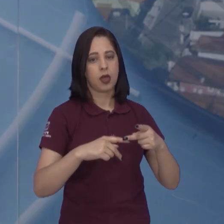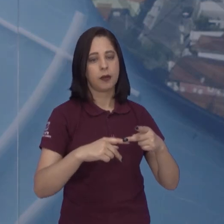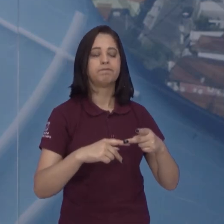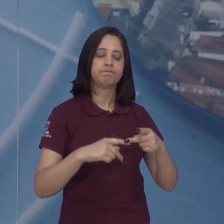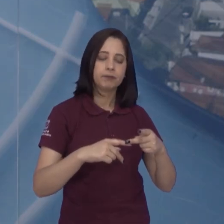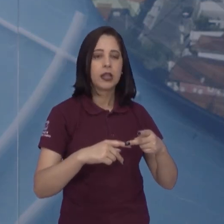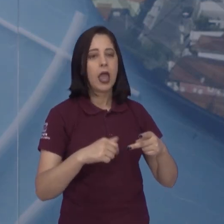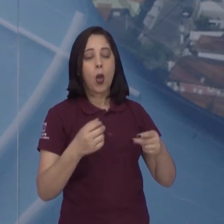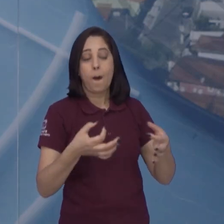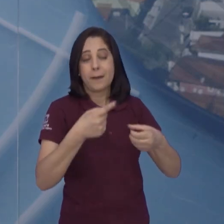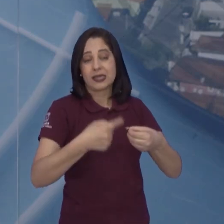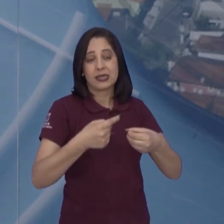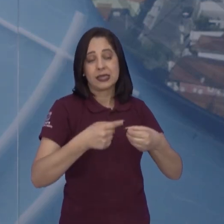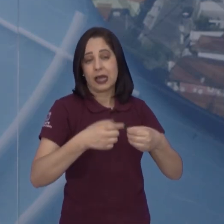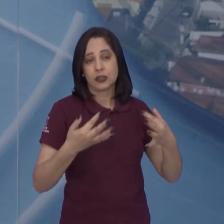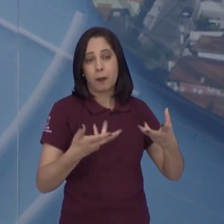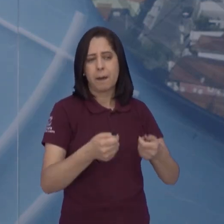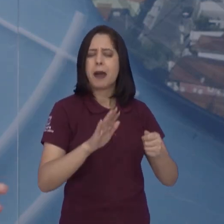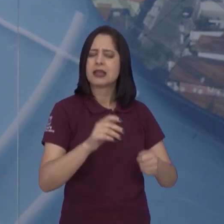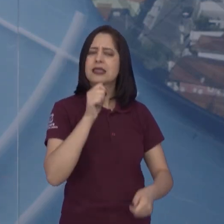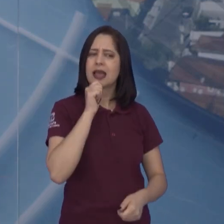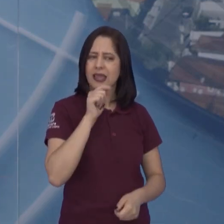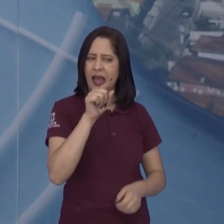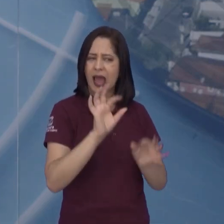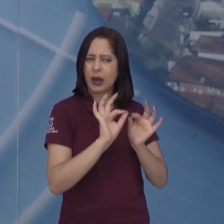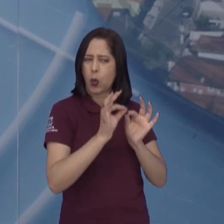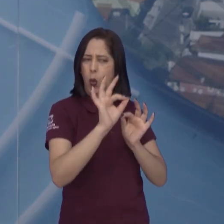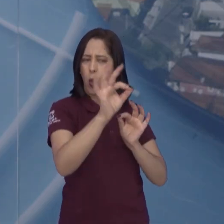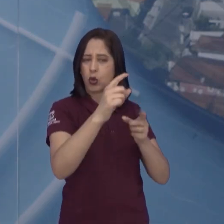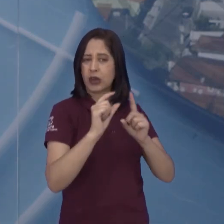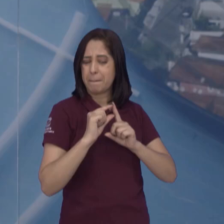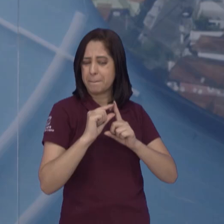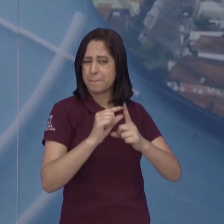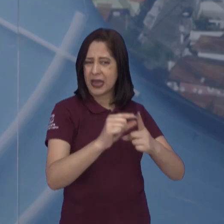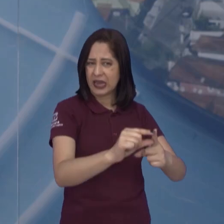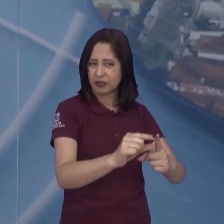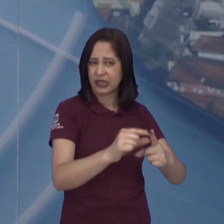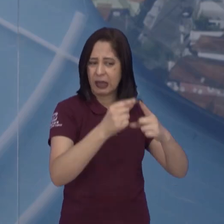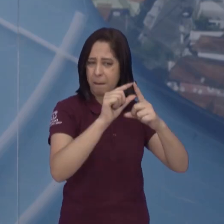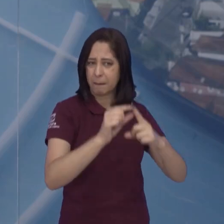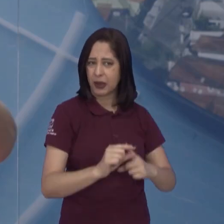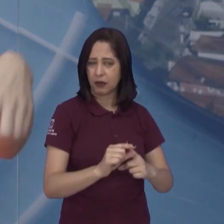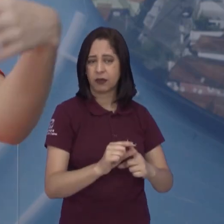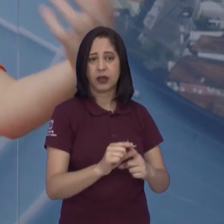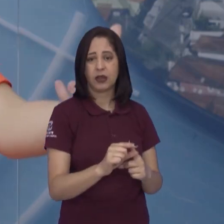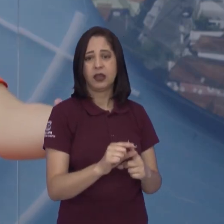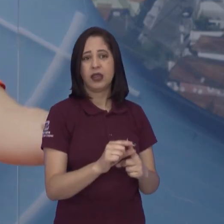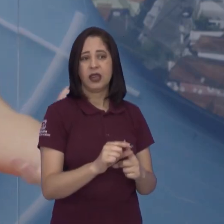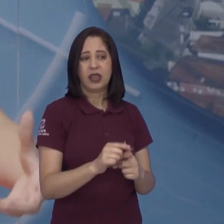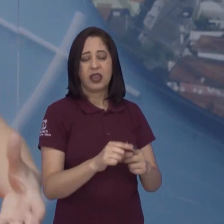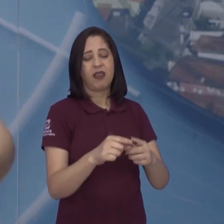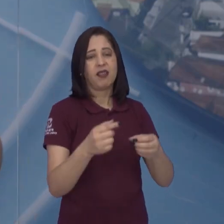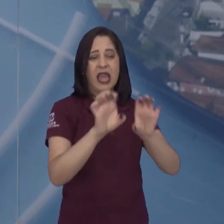sabe que algumas regiões periféricas ainda não estão assim, né? Inclusive, muitas regiões em que famílias